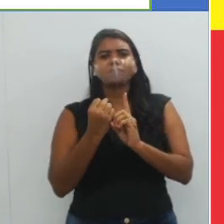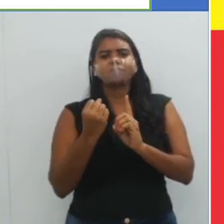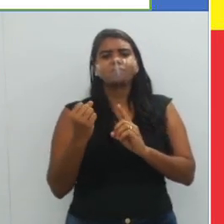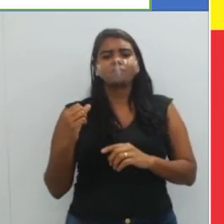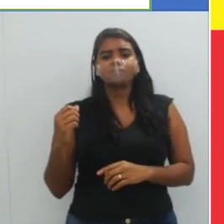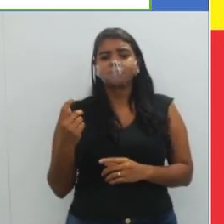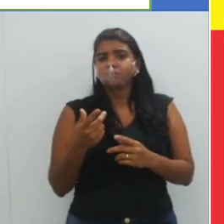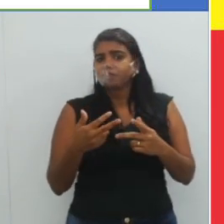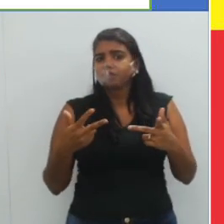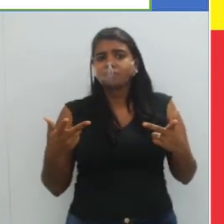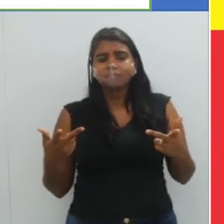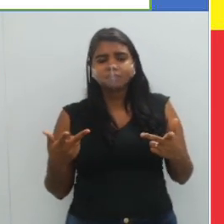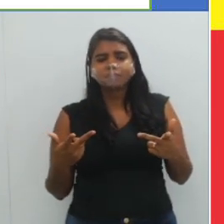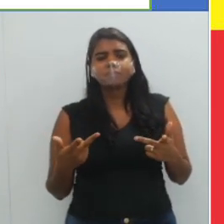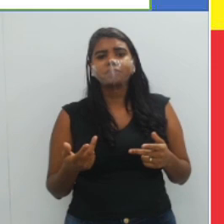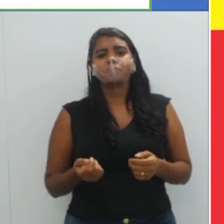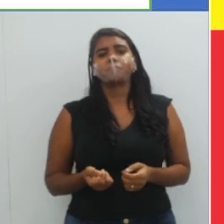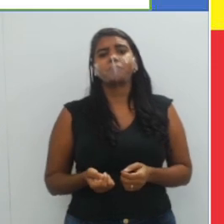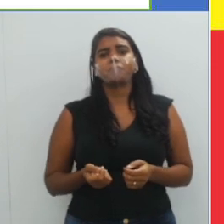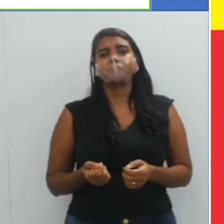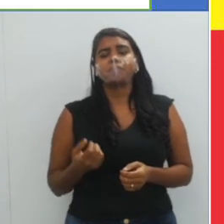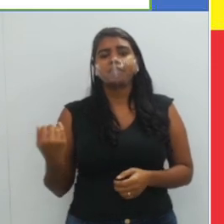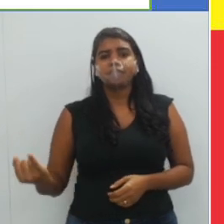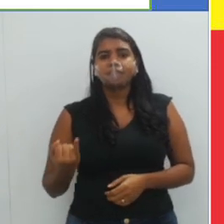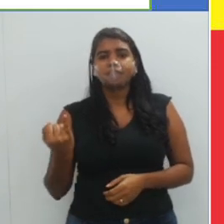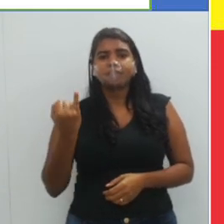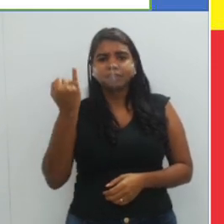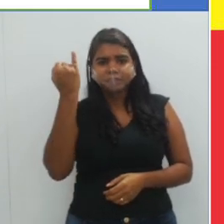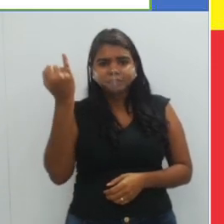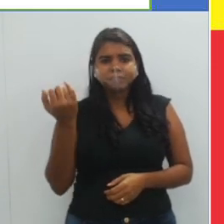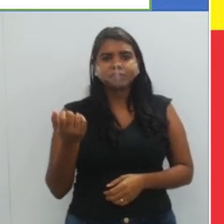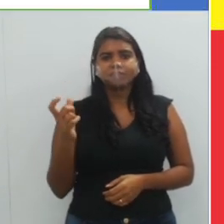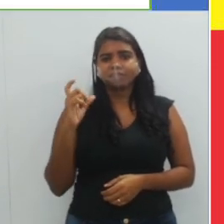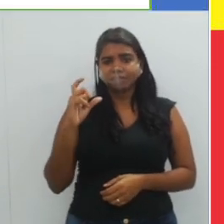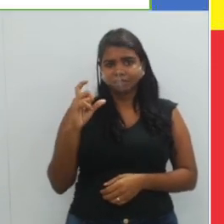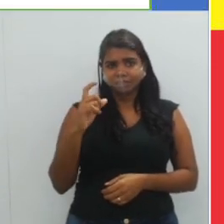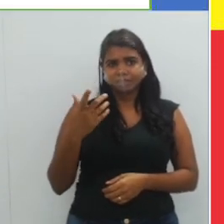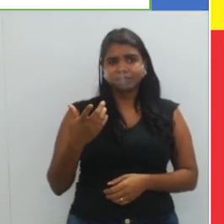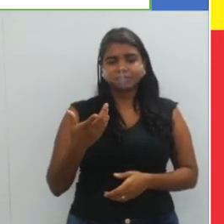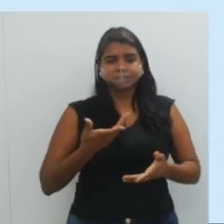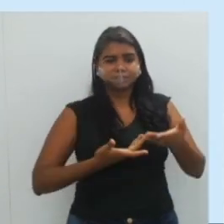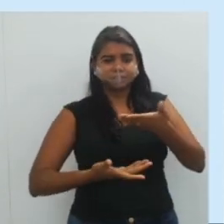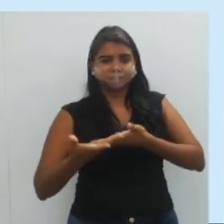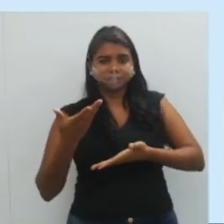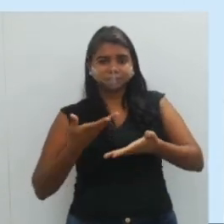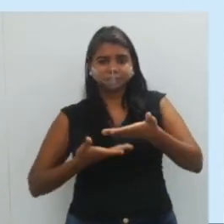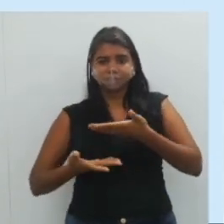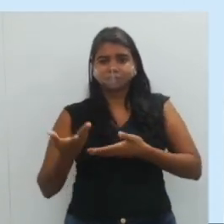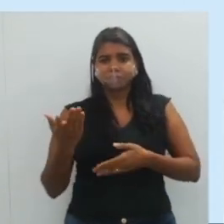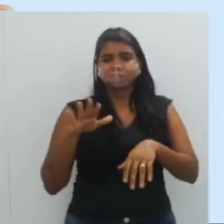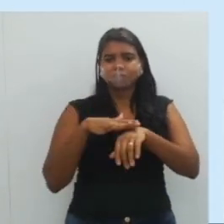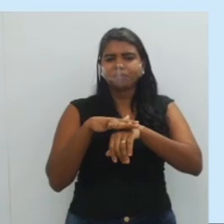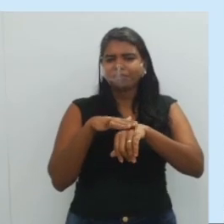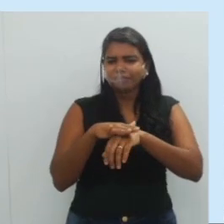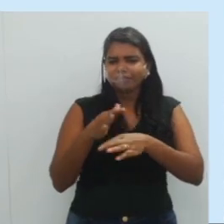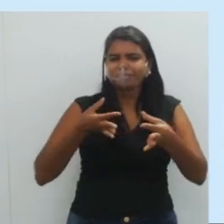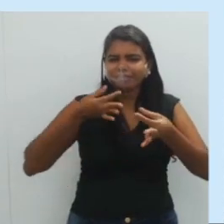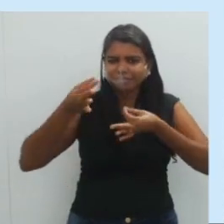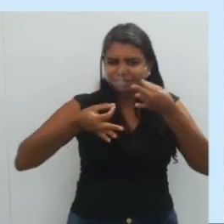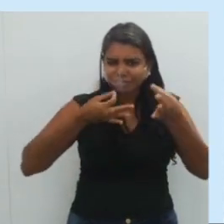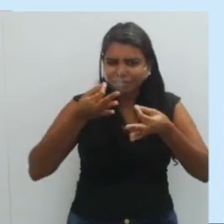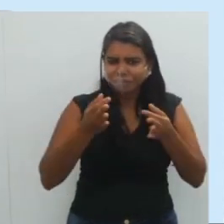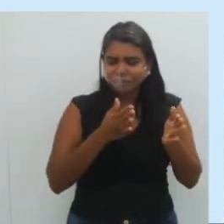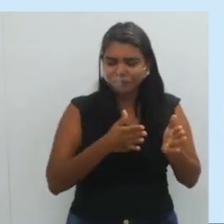cidadania, fraternidade, entre outros pontos. É interessante notar que as palavras que nortearam o nosso bate-papo, a